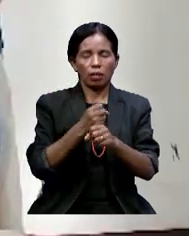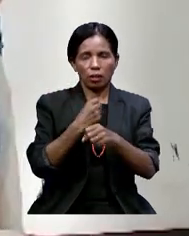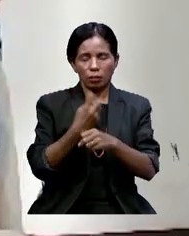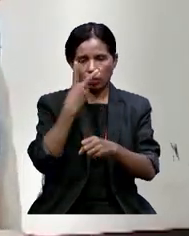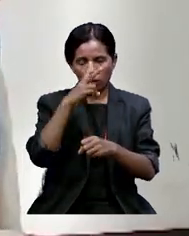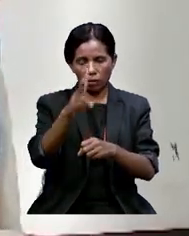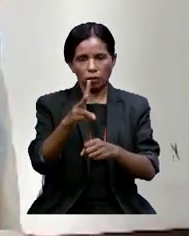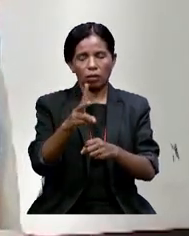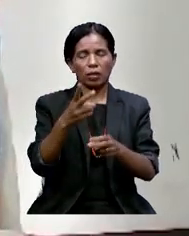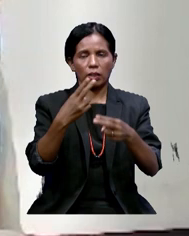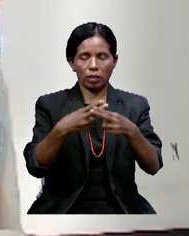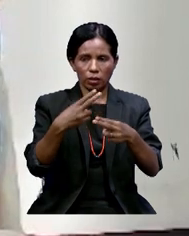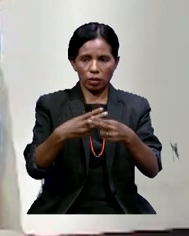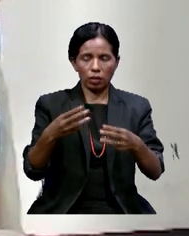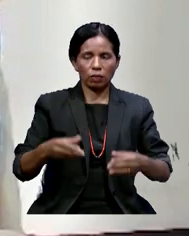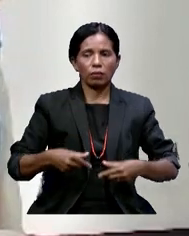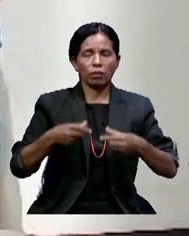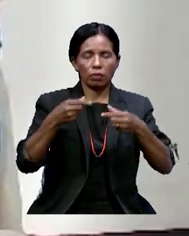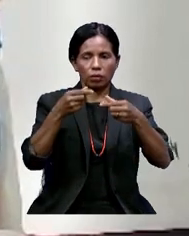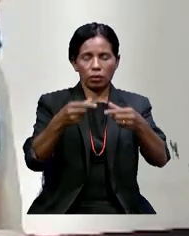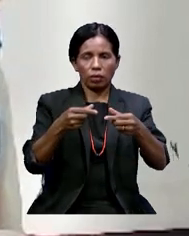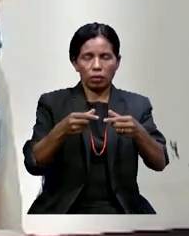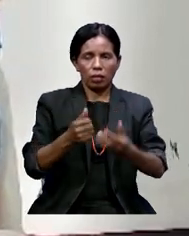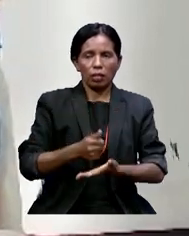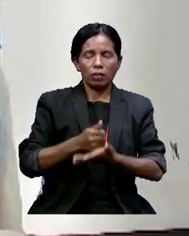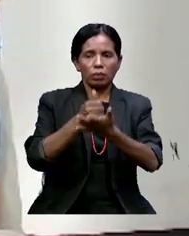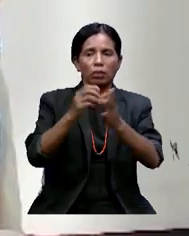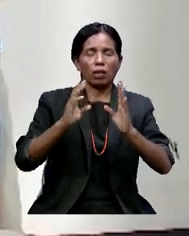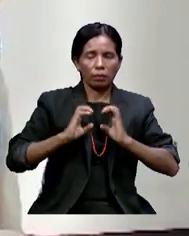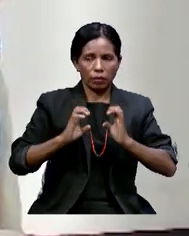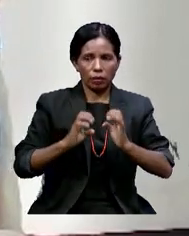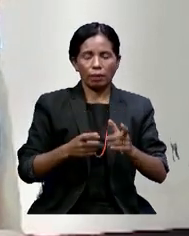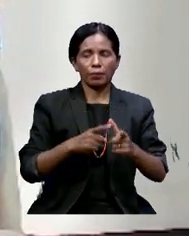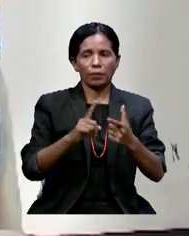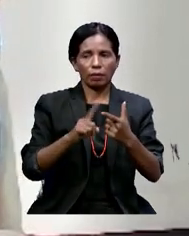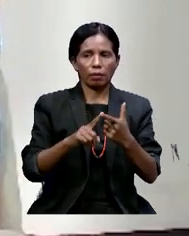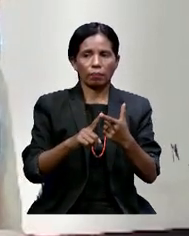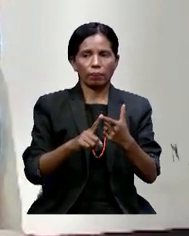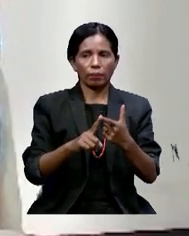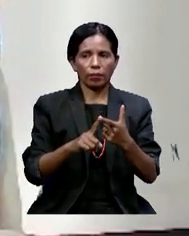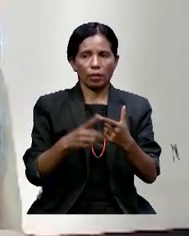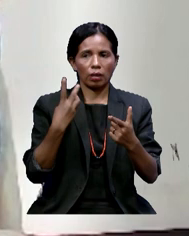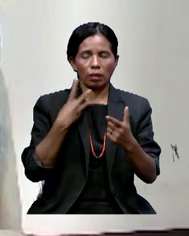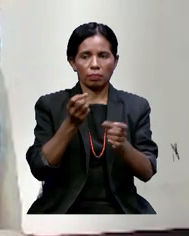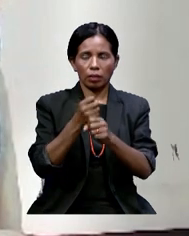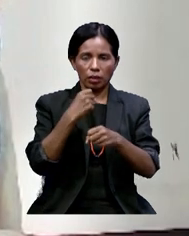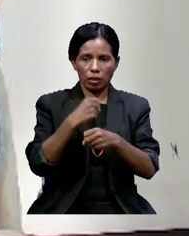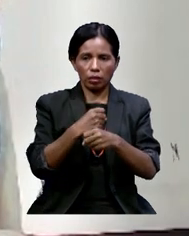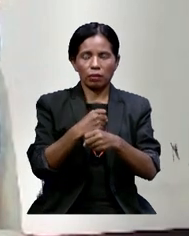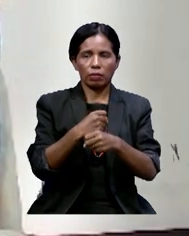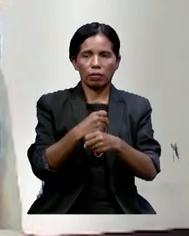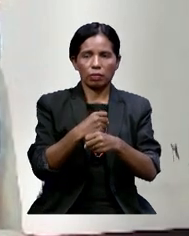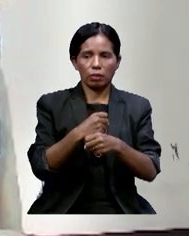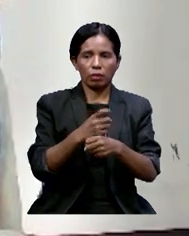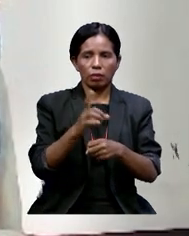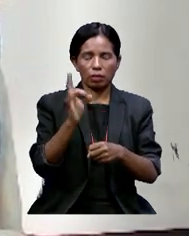verificação e foona apoio emergência. E verificação nebe makhalo wal